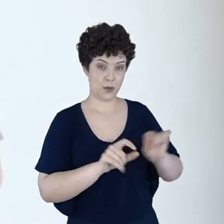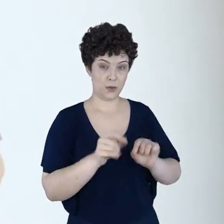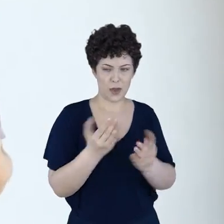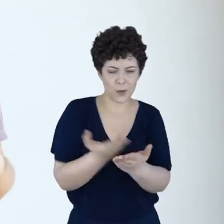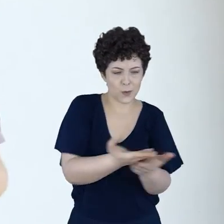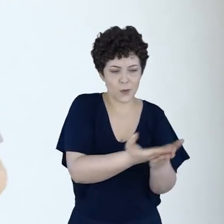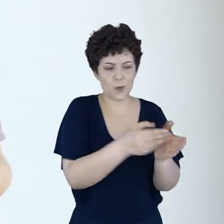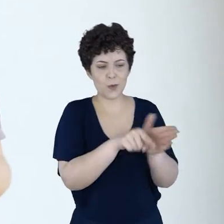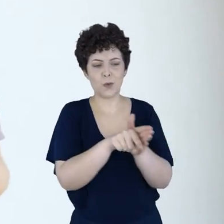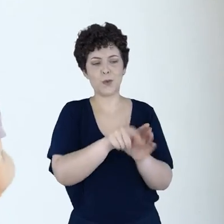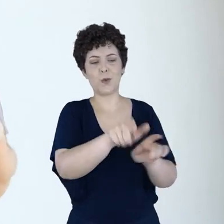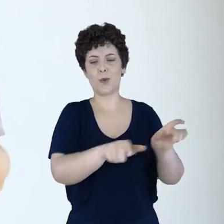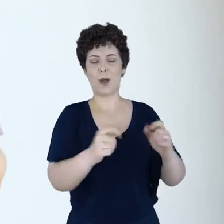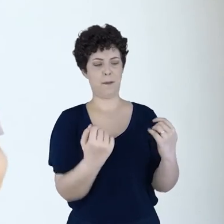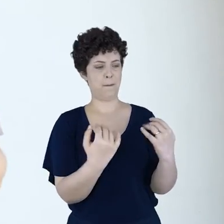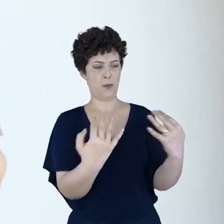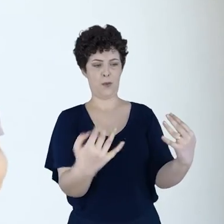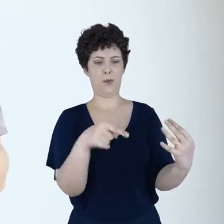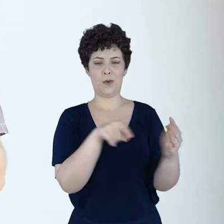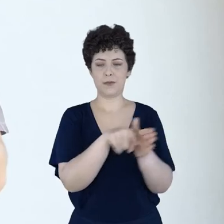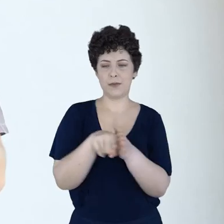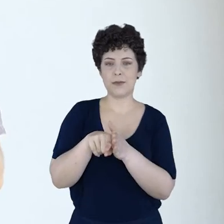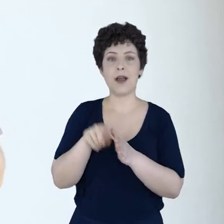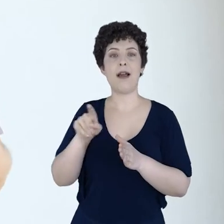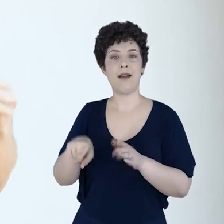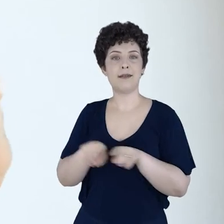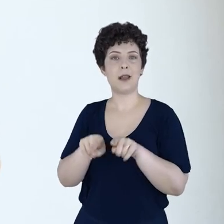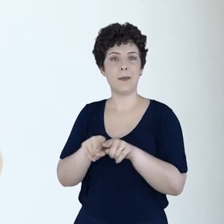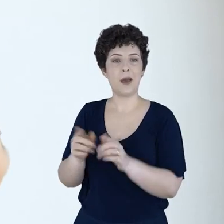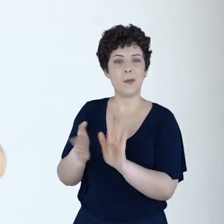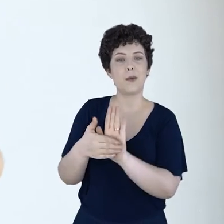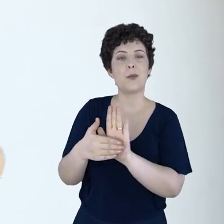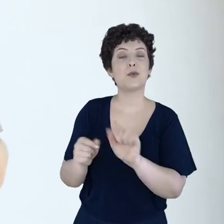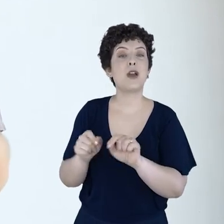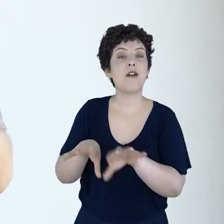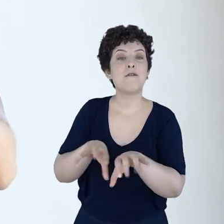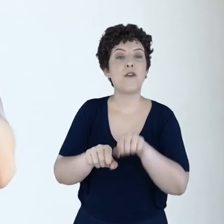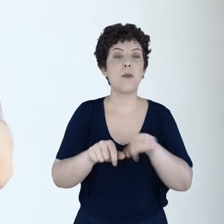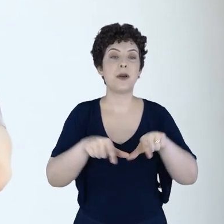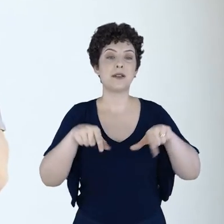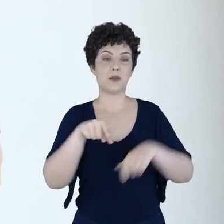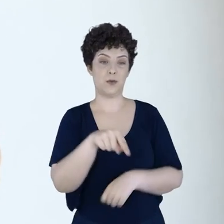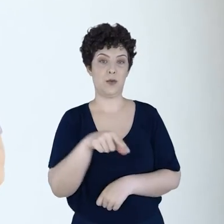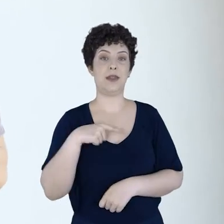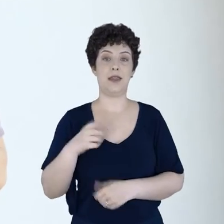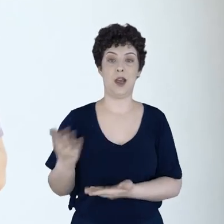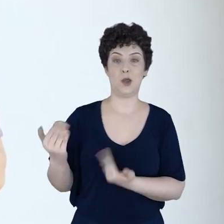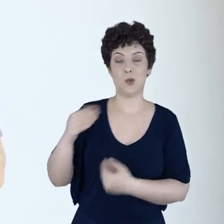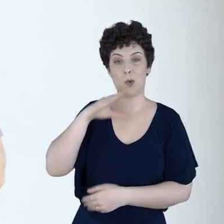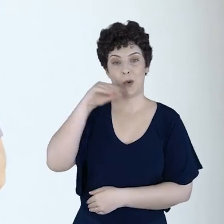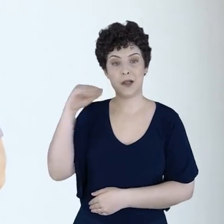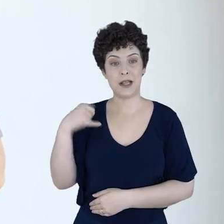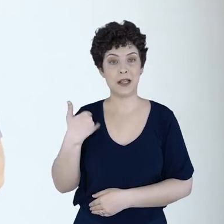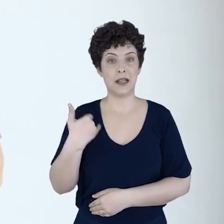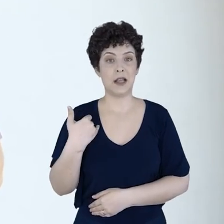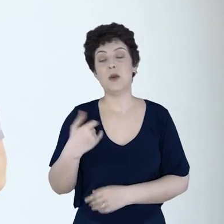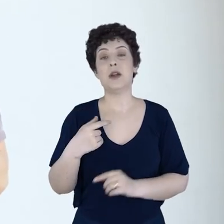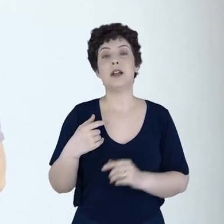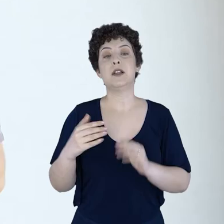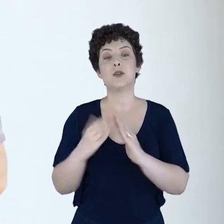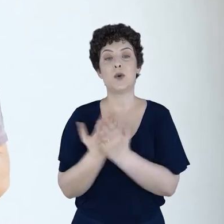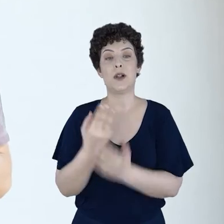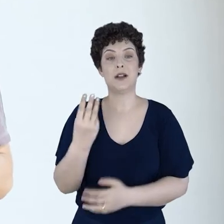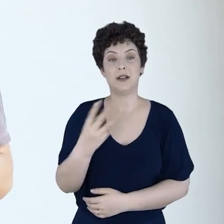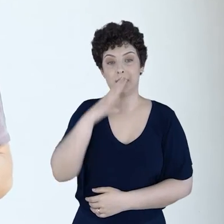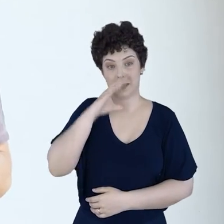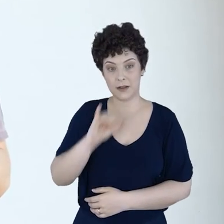de estudo sobre espectador também contou com uma proposta de formação de espectadores. A gente contou com público de adolescentes de 3